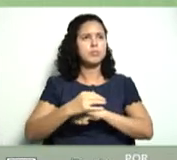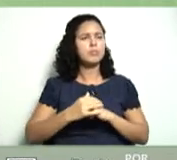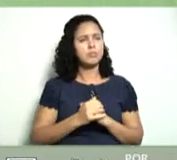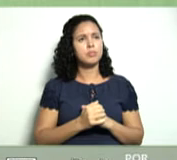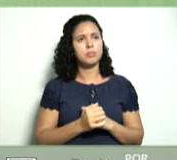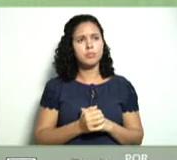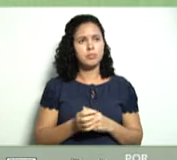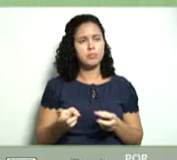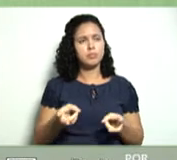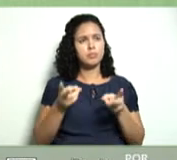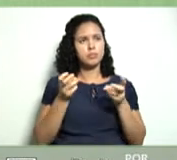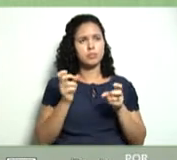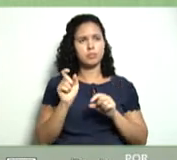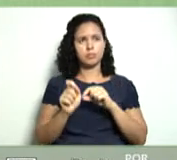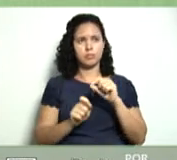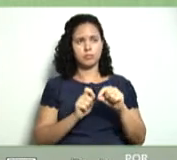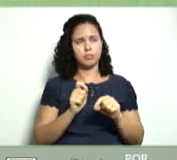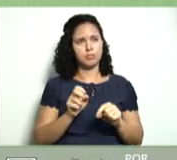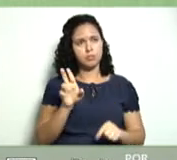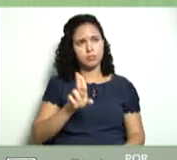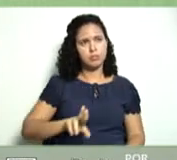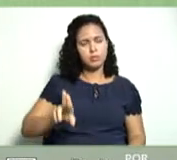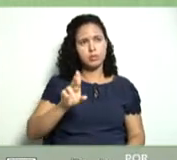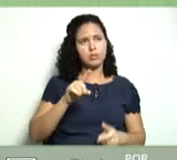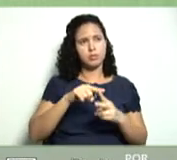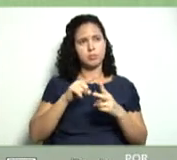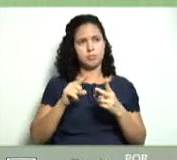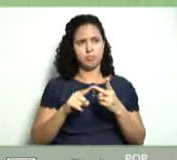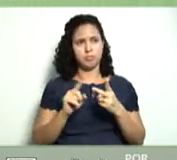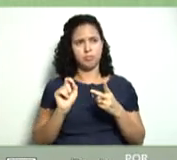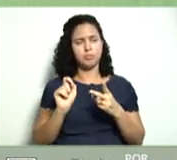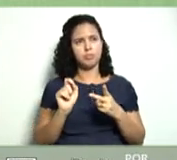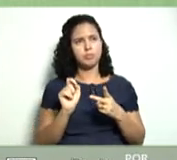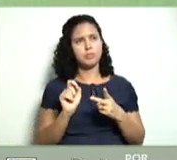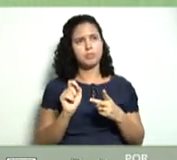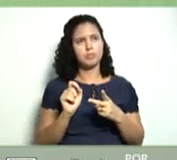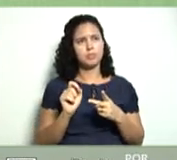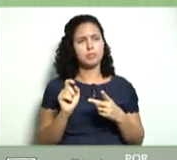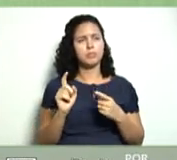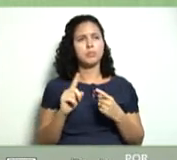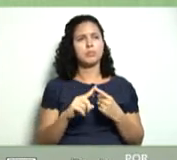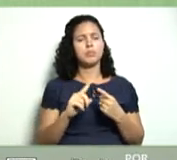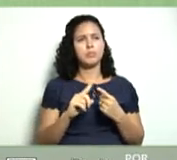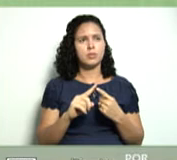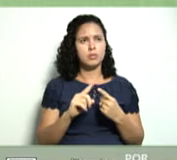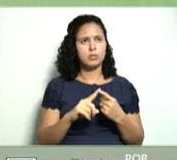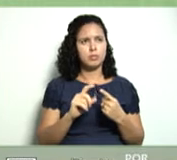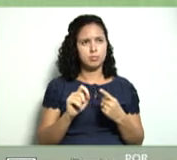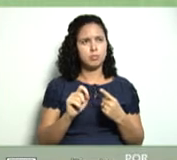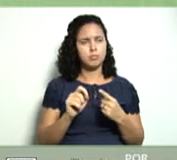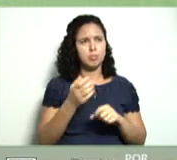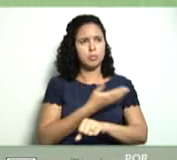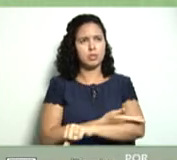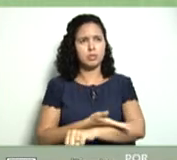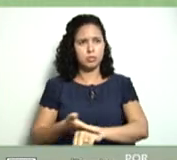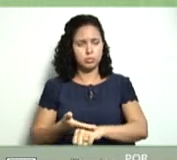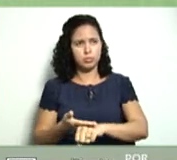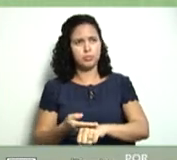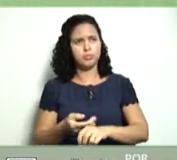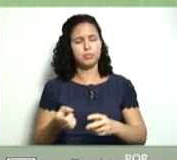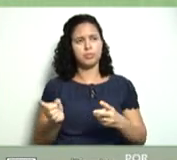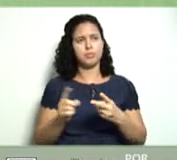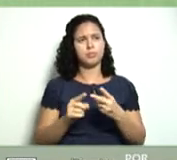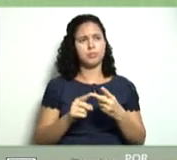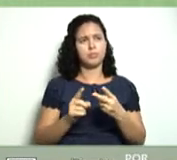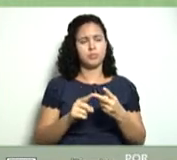vamos observar o seguinte olha eu vou usar dois tipos de tabulação um tabu lança uma tabulação em branco e aqui uma tabulação